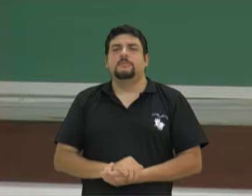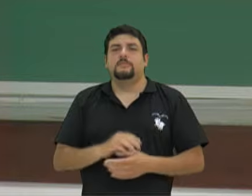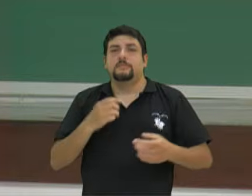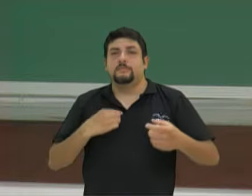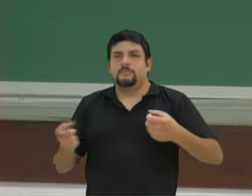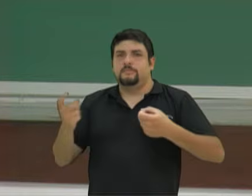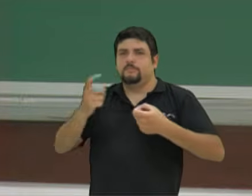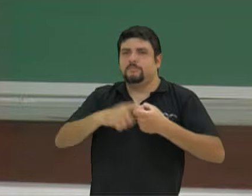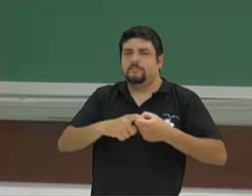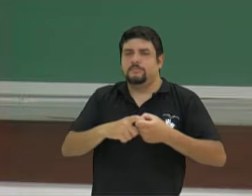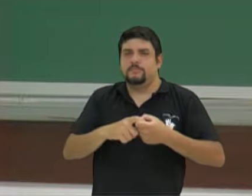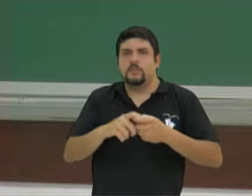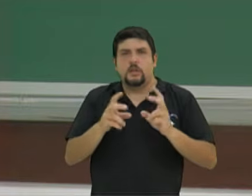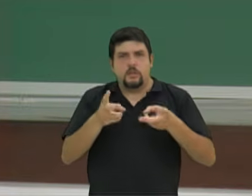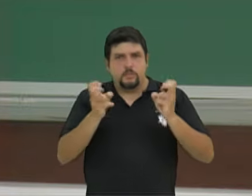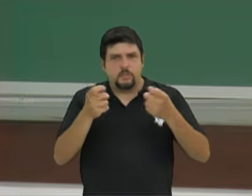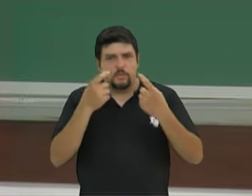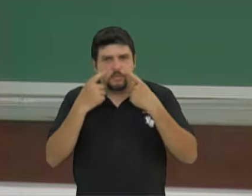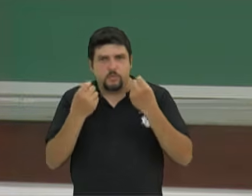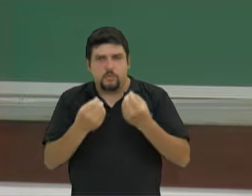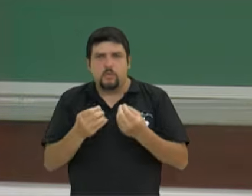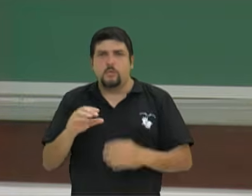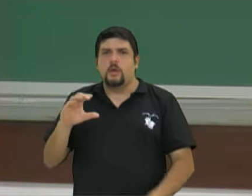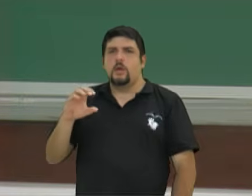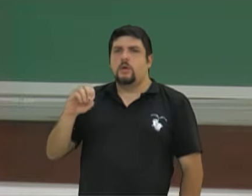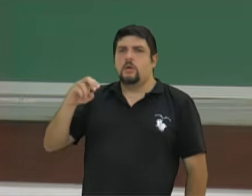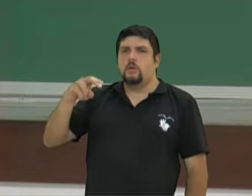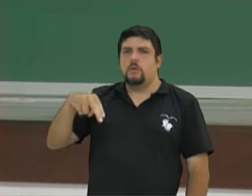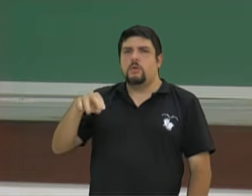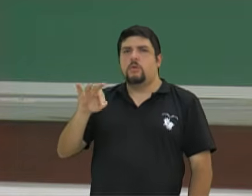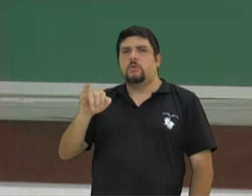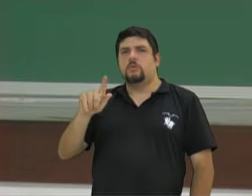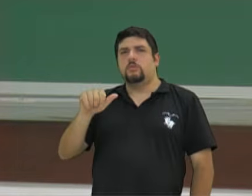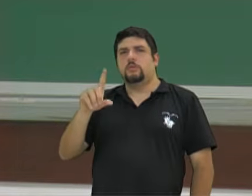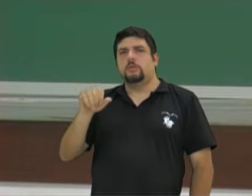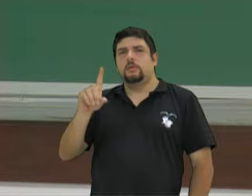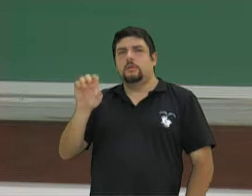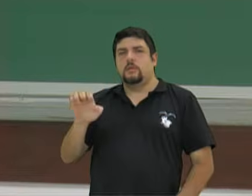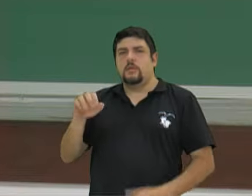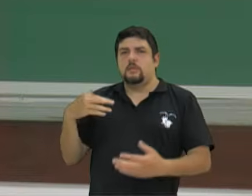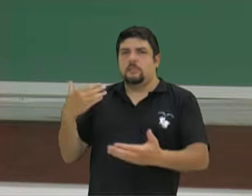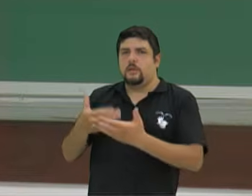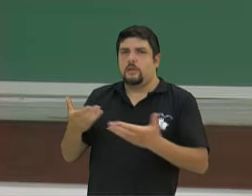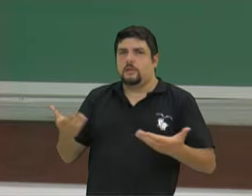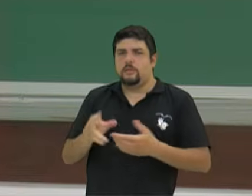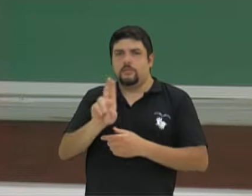Voltei. Perceberam? Em contiguidade. Usamos até hoje também, pessoal. Aprenderam esse